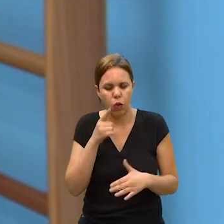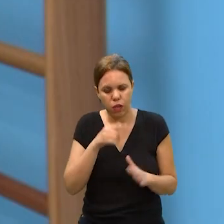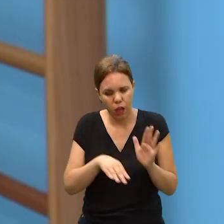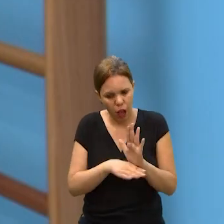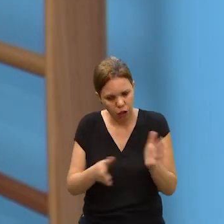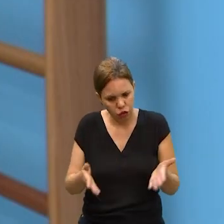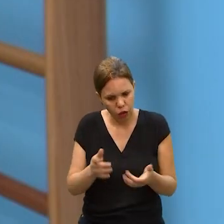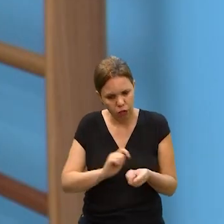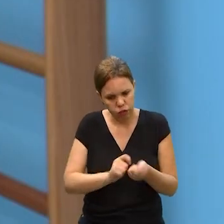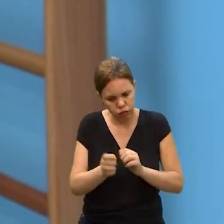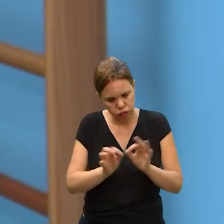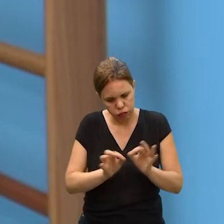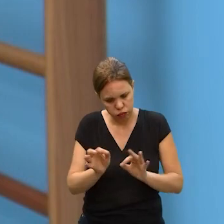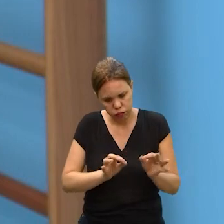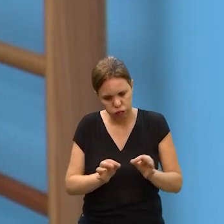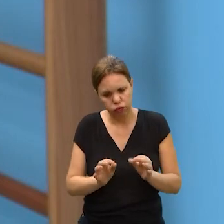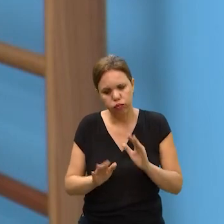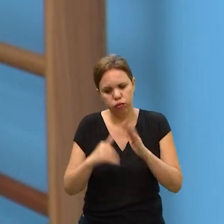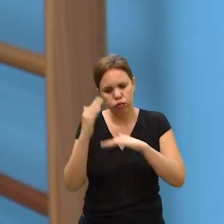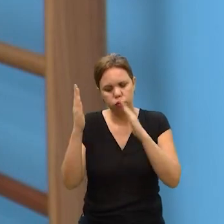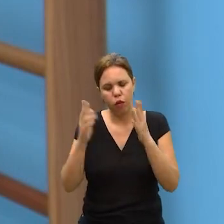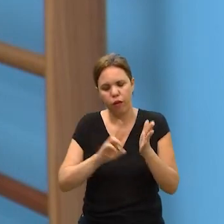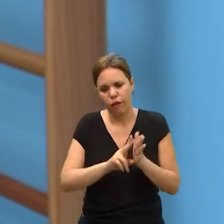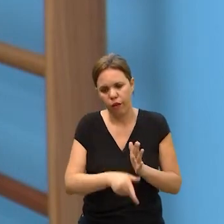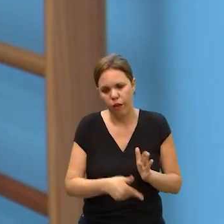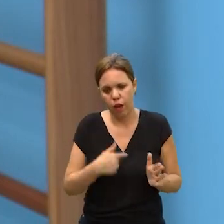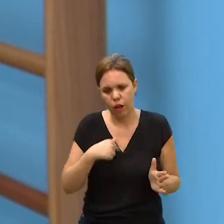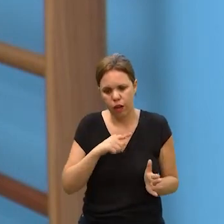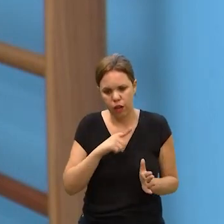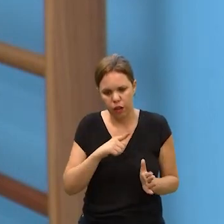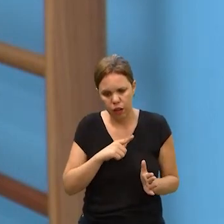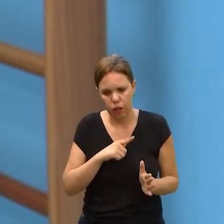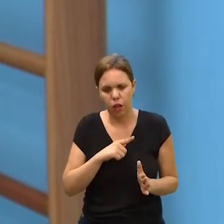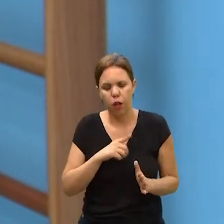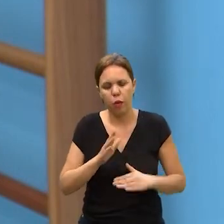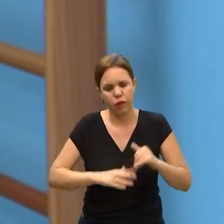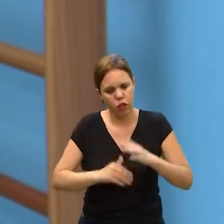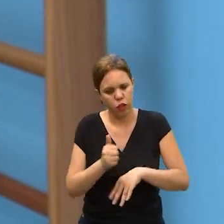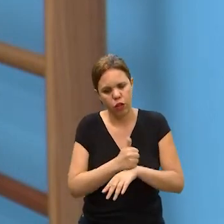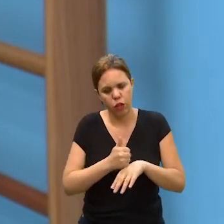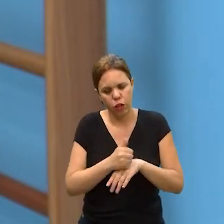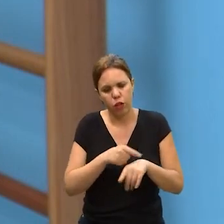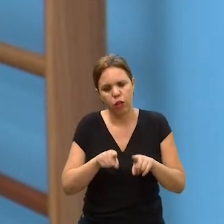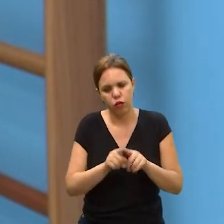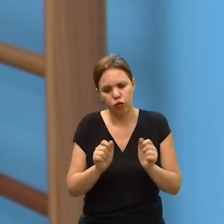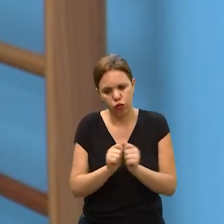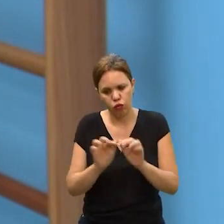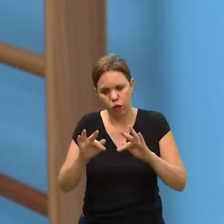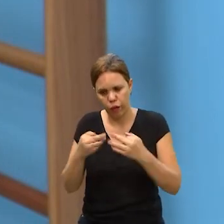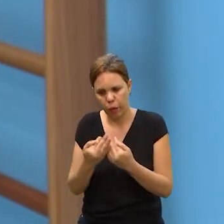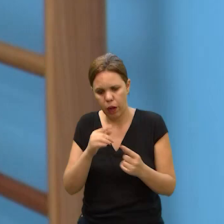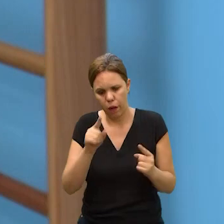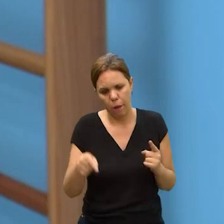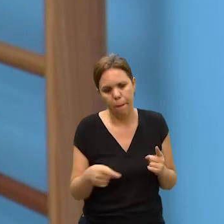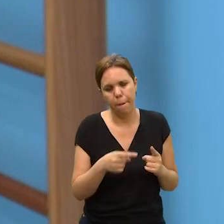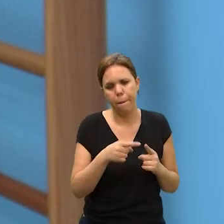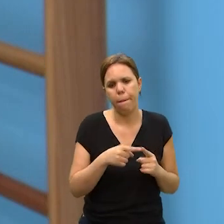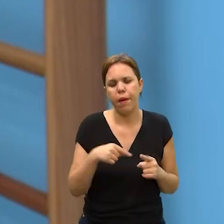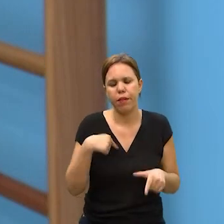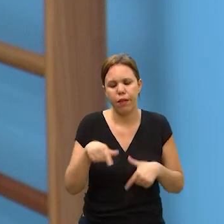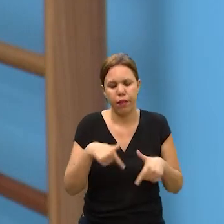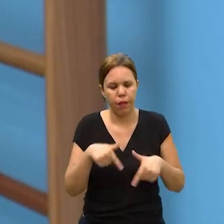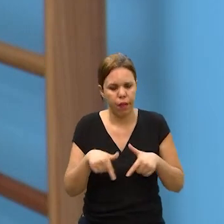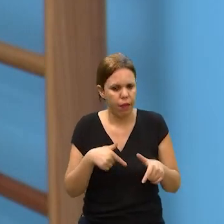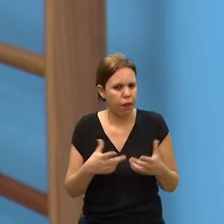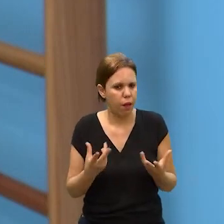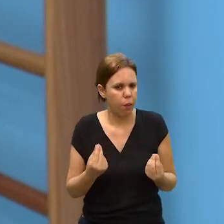consiga desenvolver a minha conduta dentro dos recursos que eu possuo, que são vários, e eu tenho que estabelecer junto com os pais uma meta.